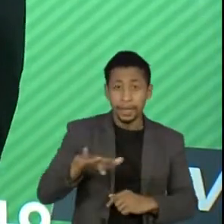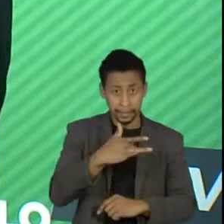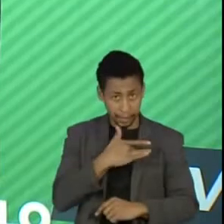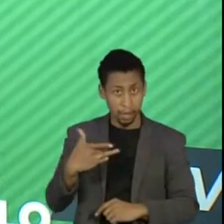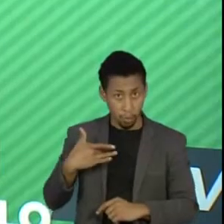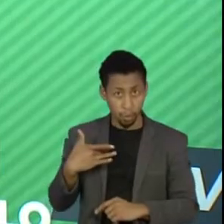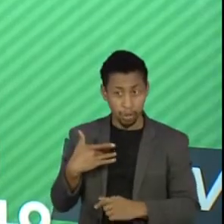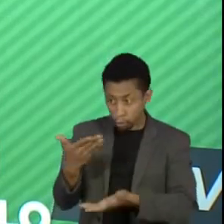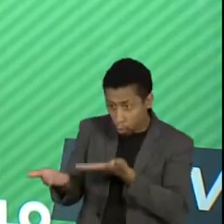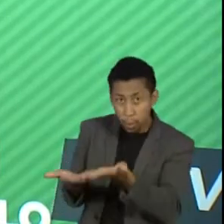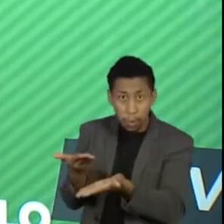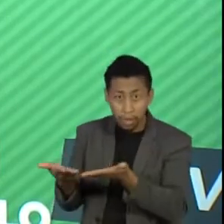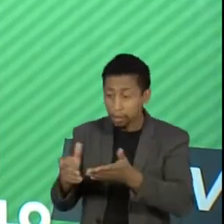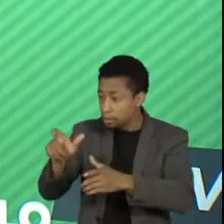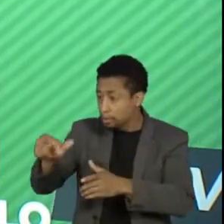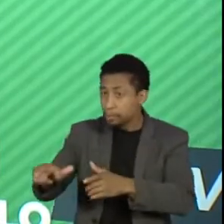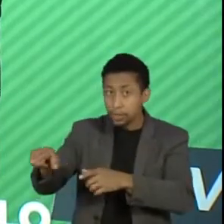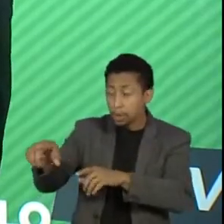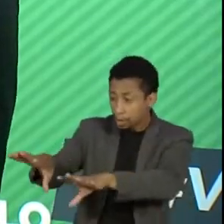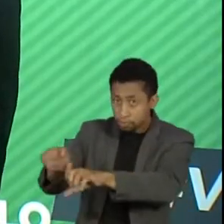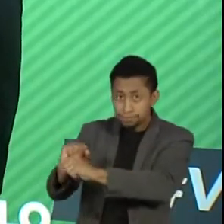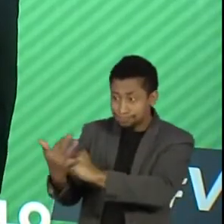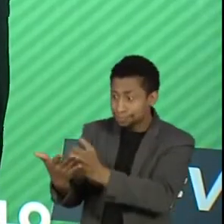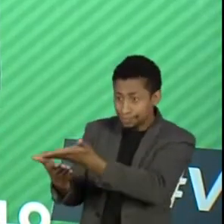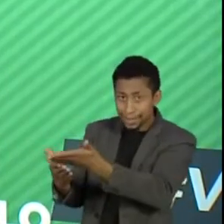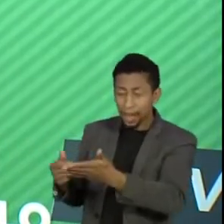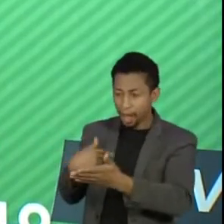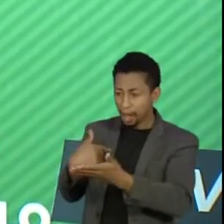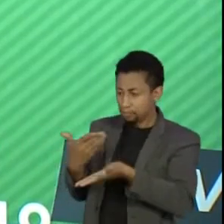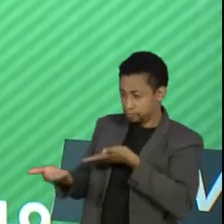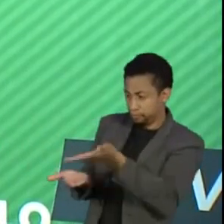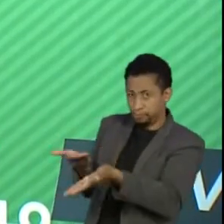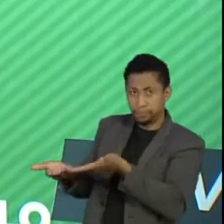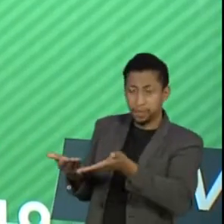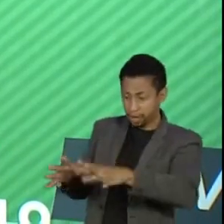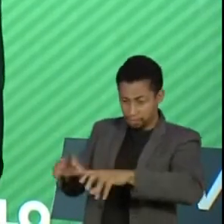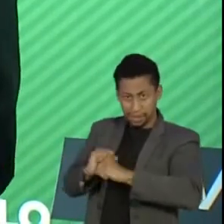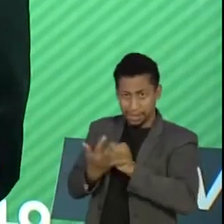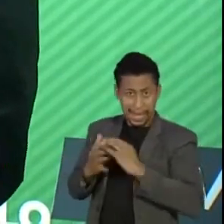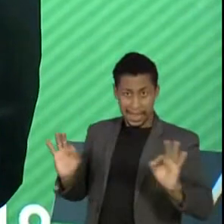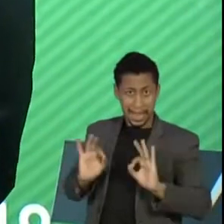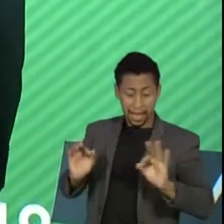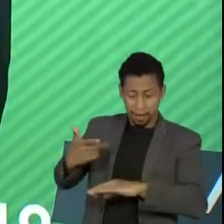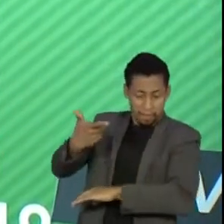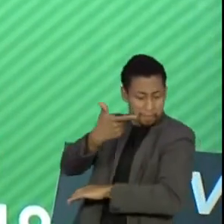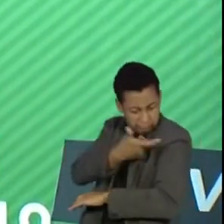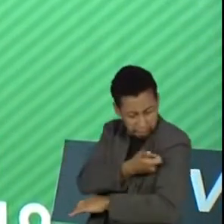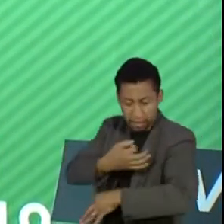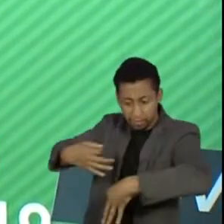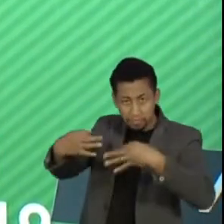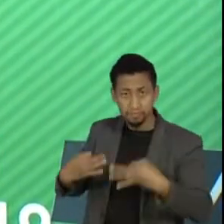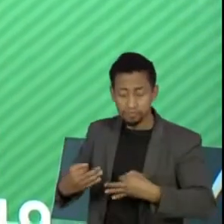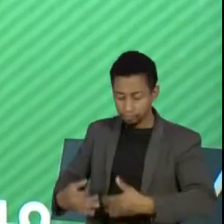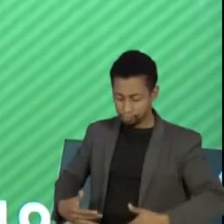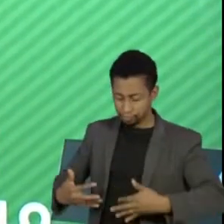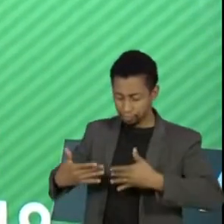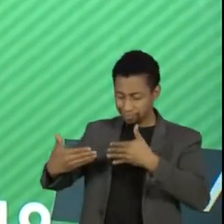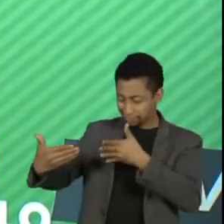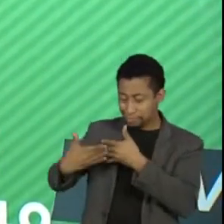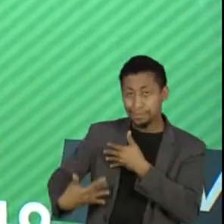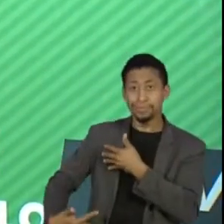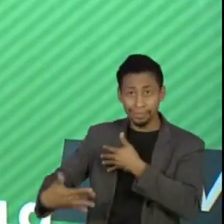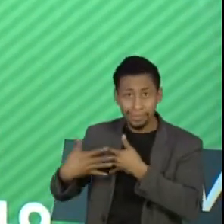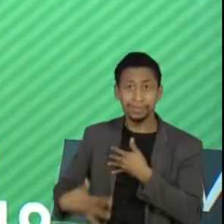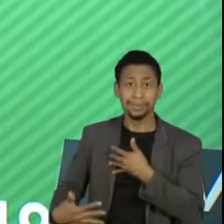não só o exposição que acontece por seus percursos diários, mas exposição direta. Eles